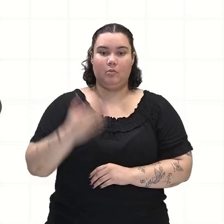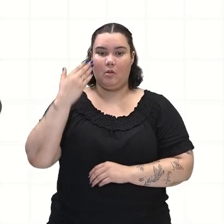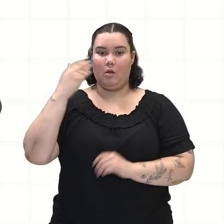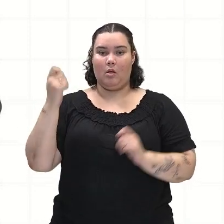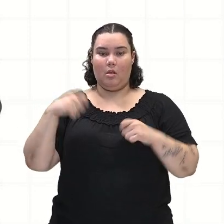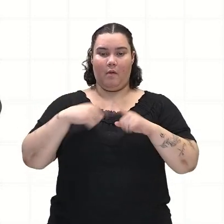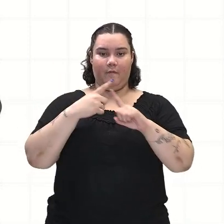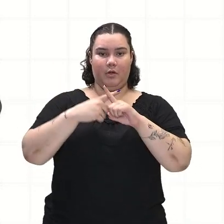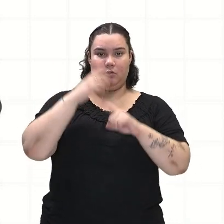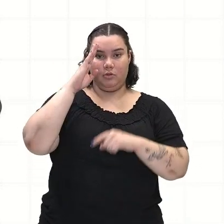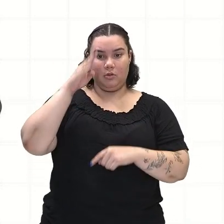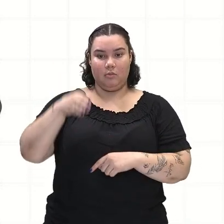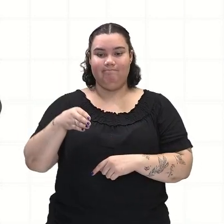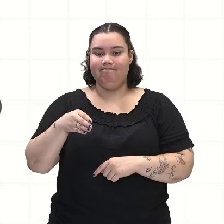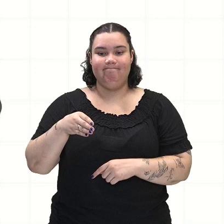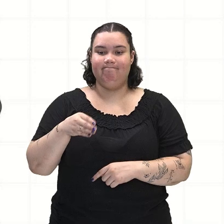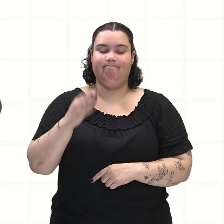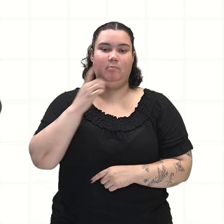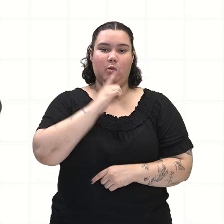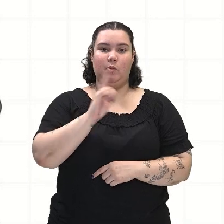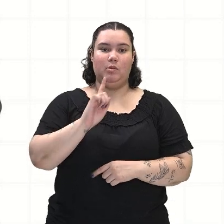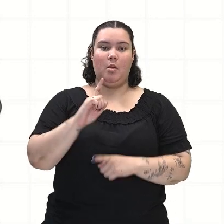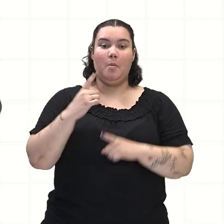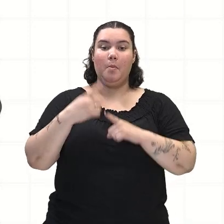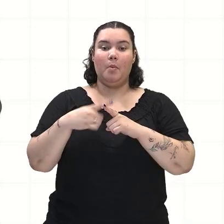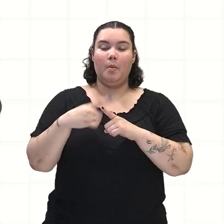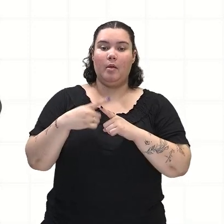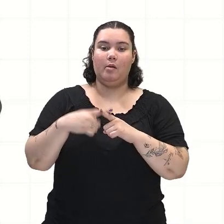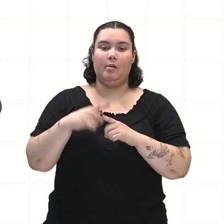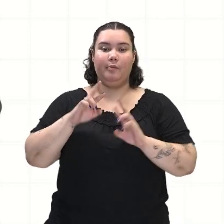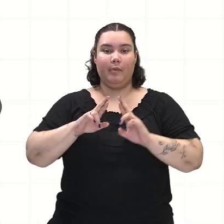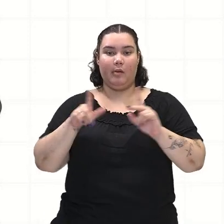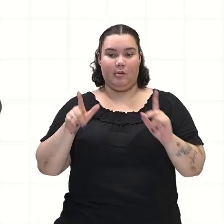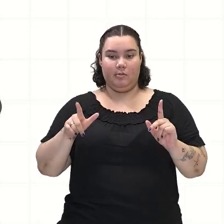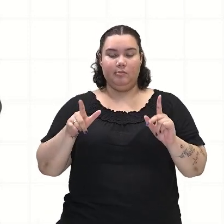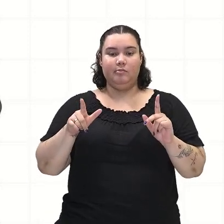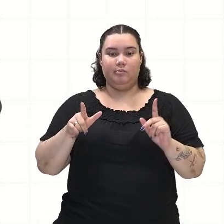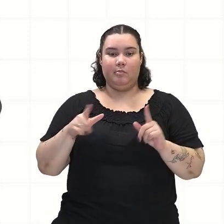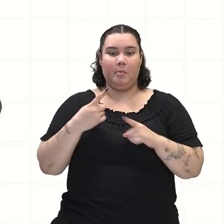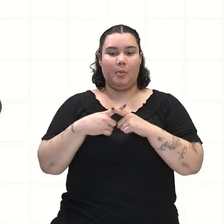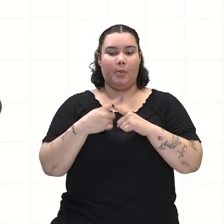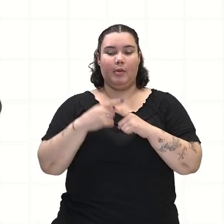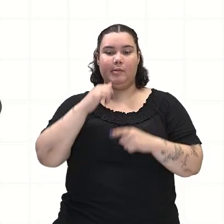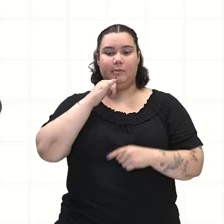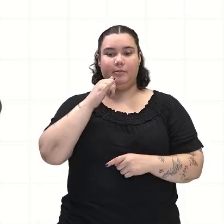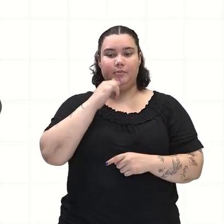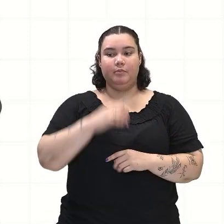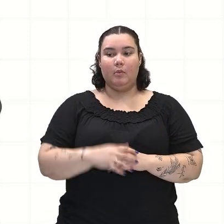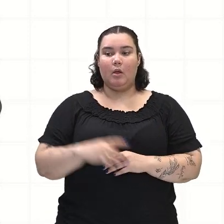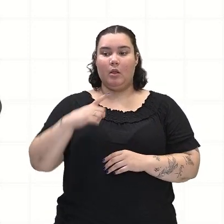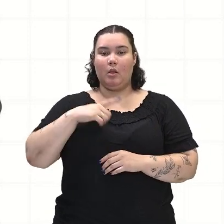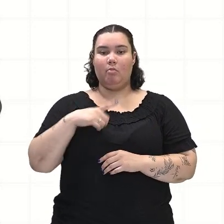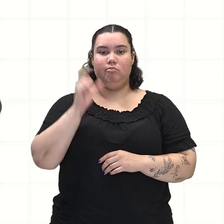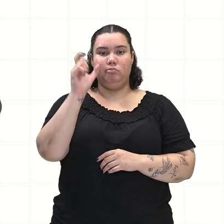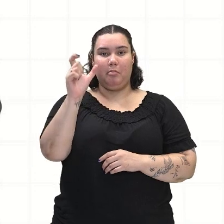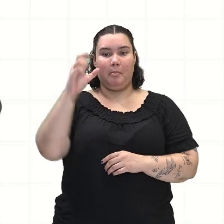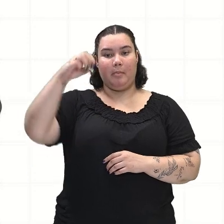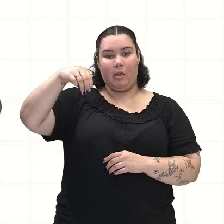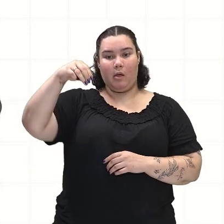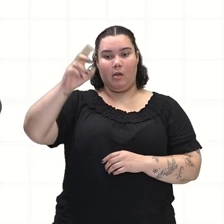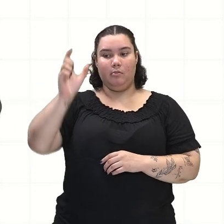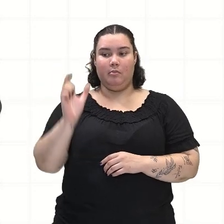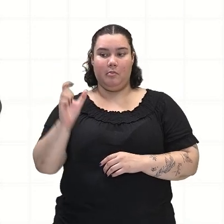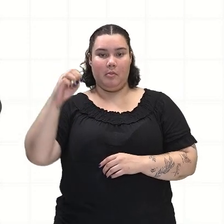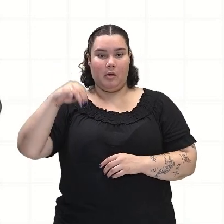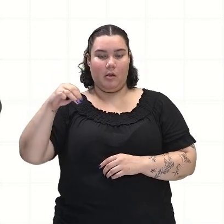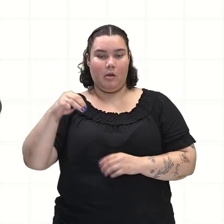multiplicar direto? Não, porque as unidades iam estar diferentes. Uma as duas estariam em metro e a